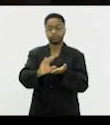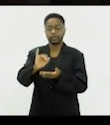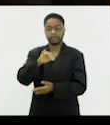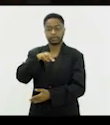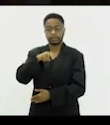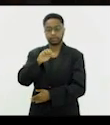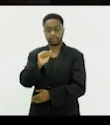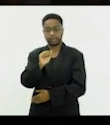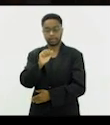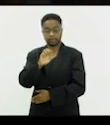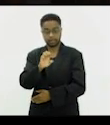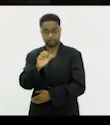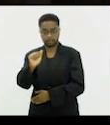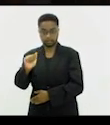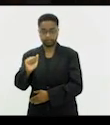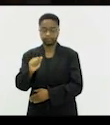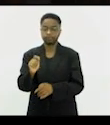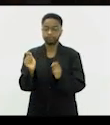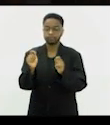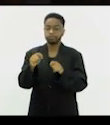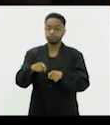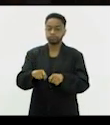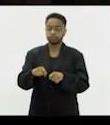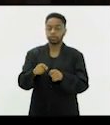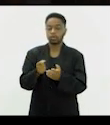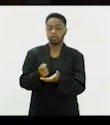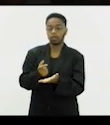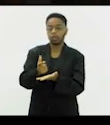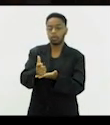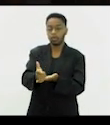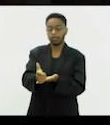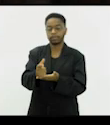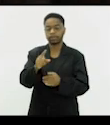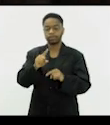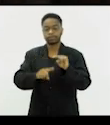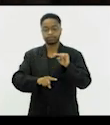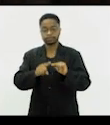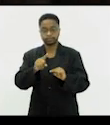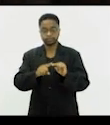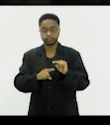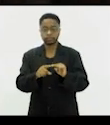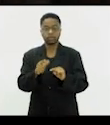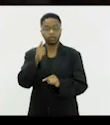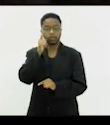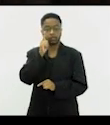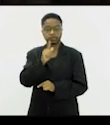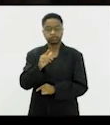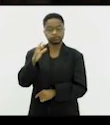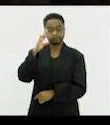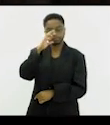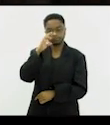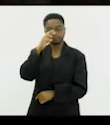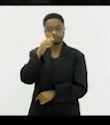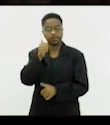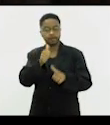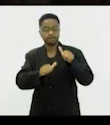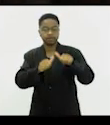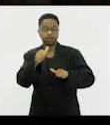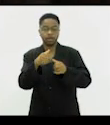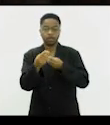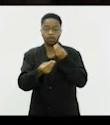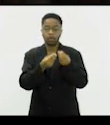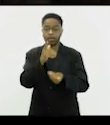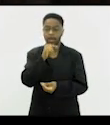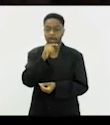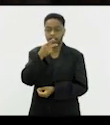possa destinar a compra de equipamentos para monitorar a água no Rio Paraíba do Sul.